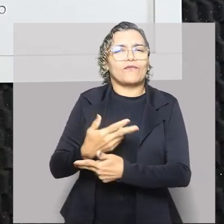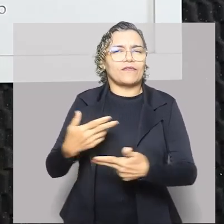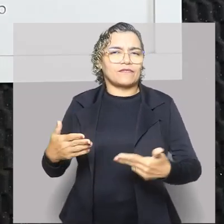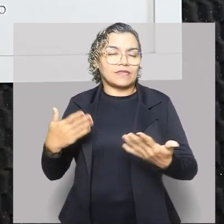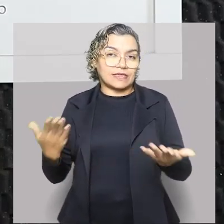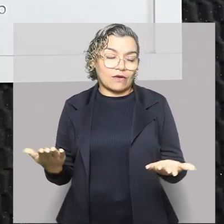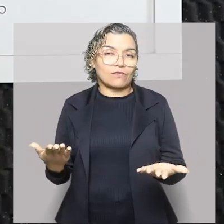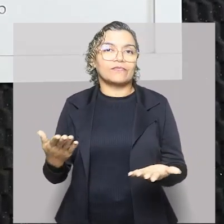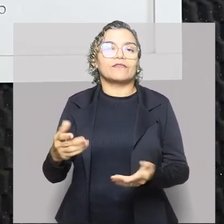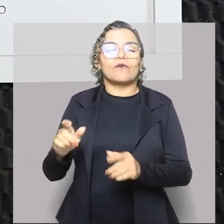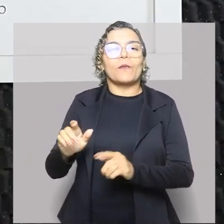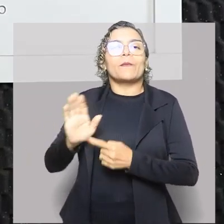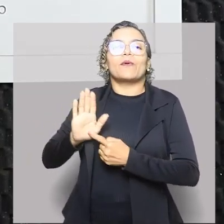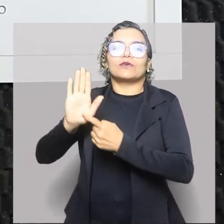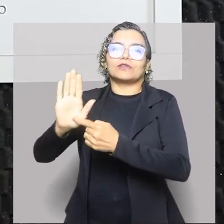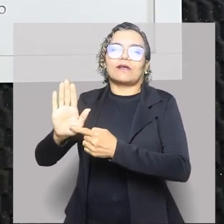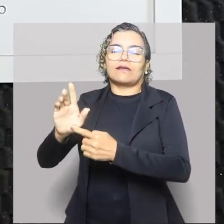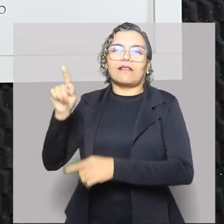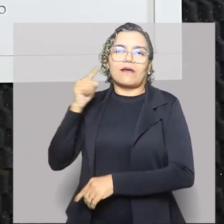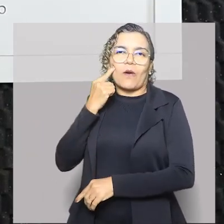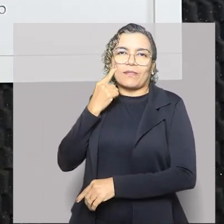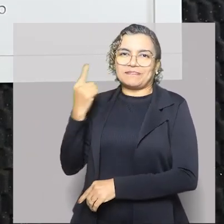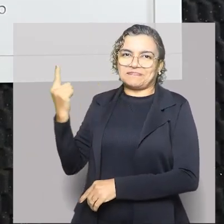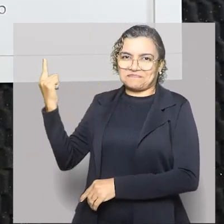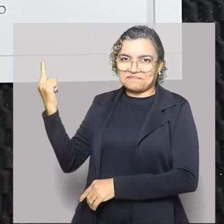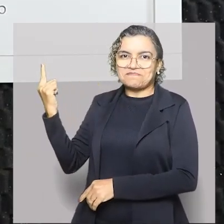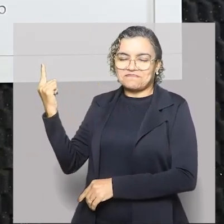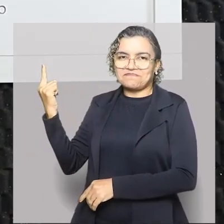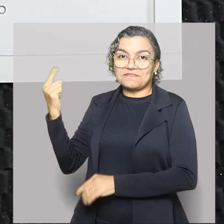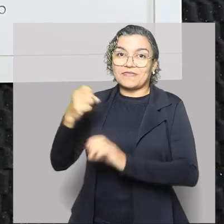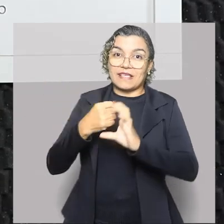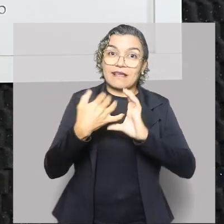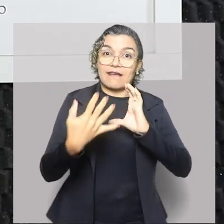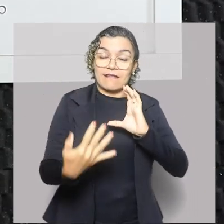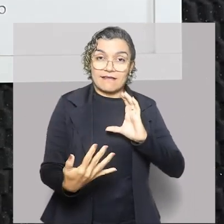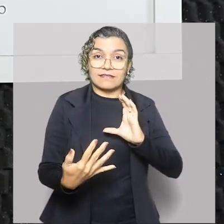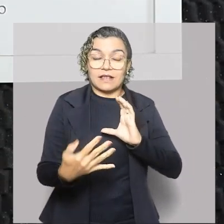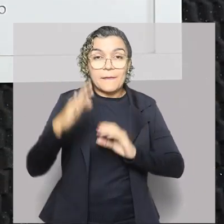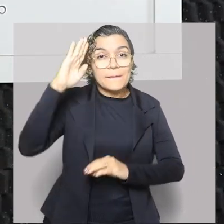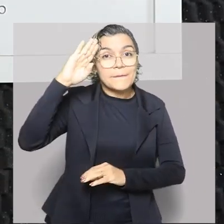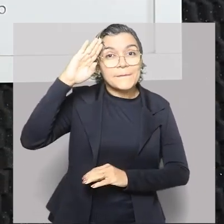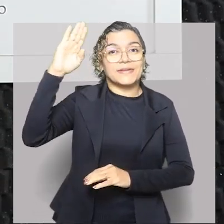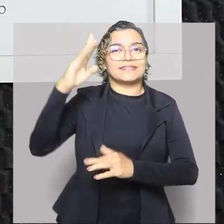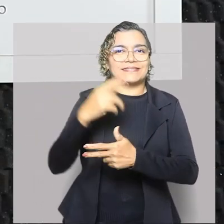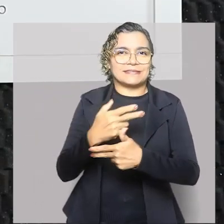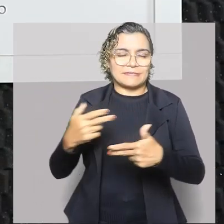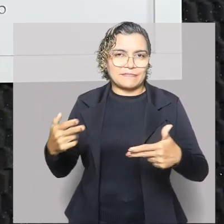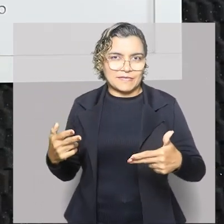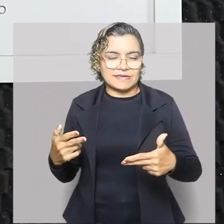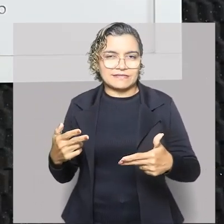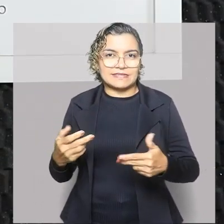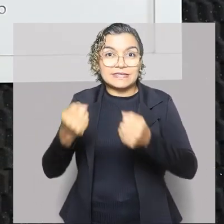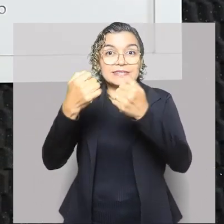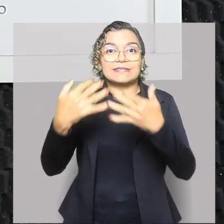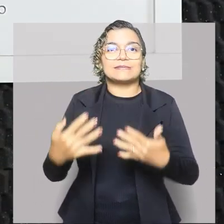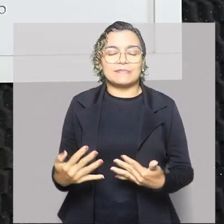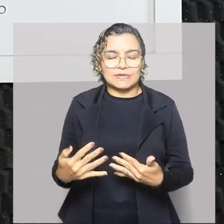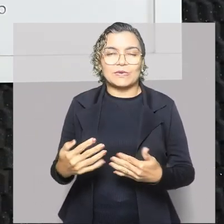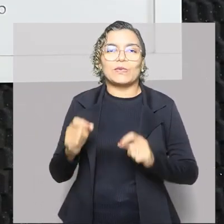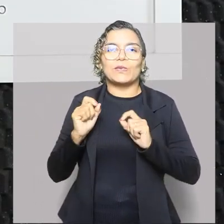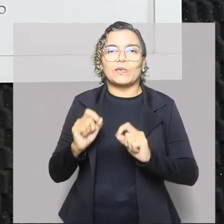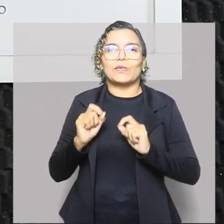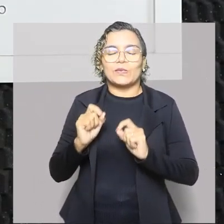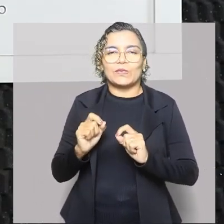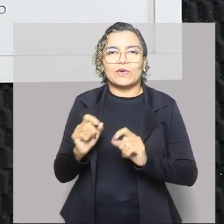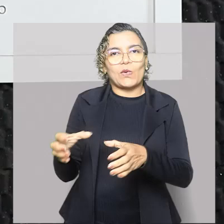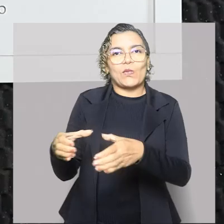você me acompanhe, certo? Coloquei aqui no quadro as características principais que vão definir ali um organismo